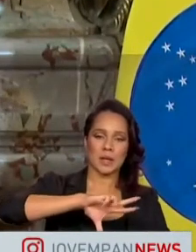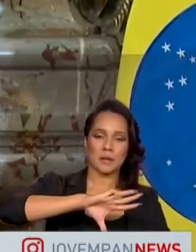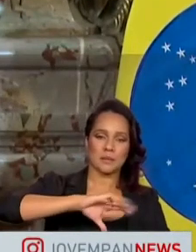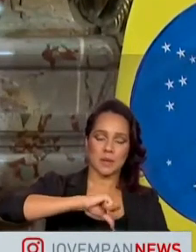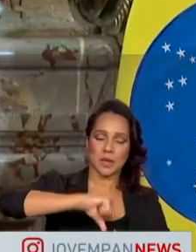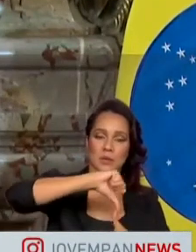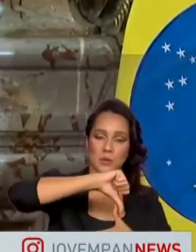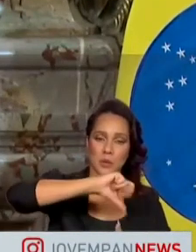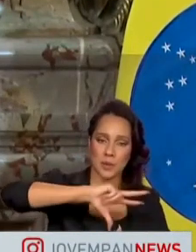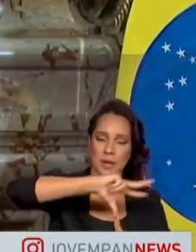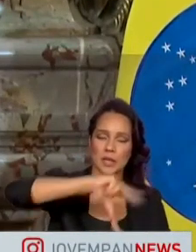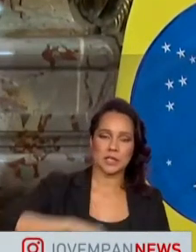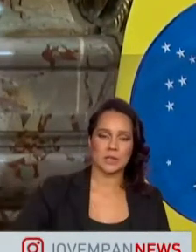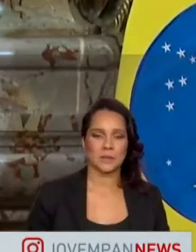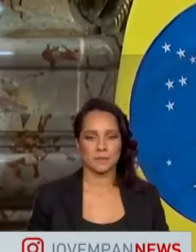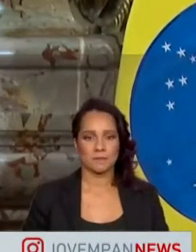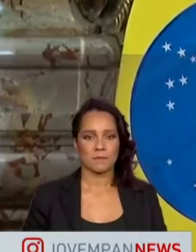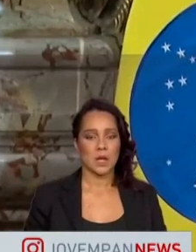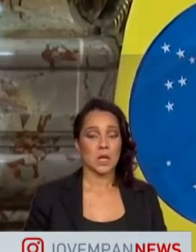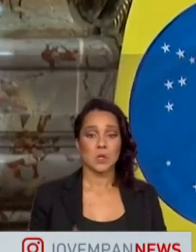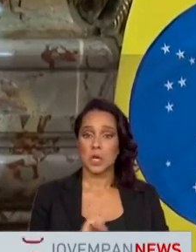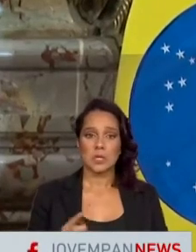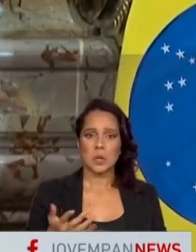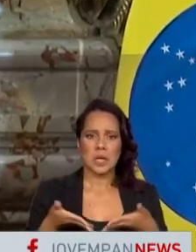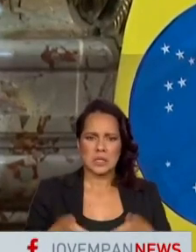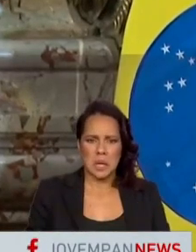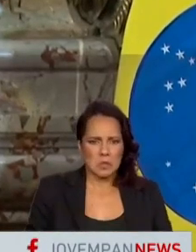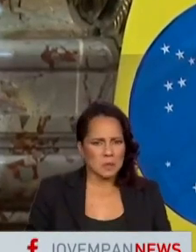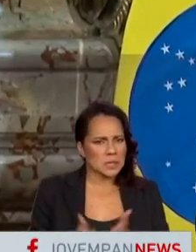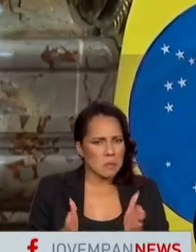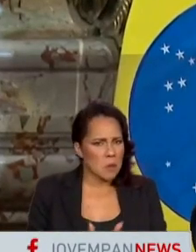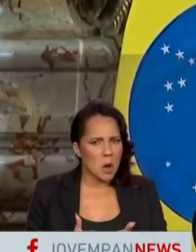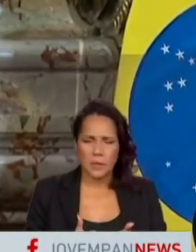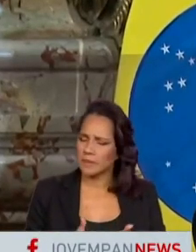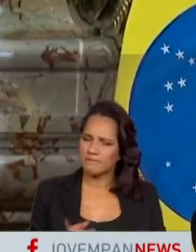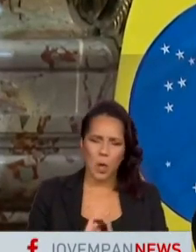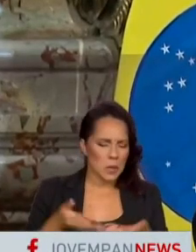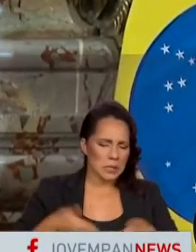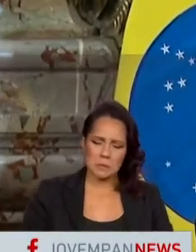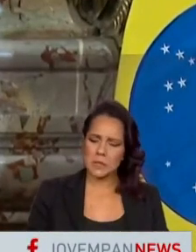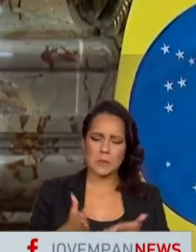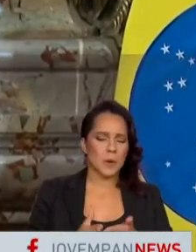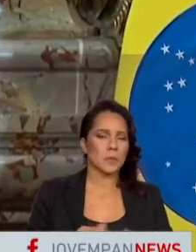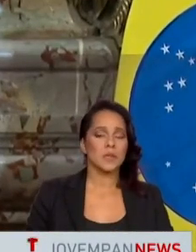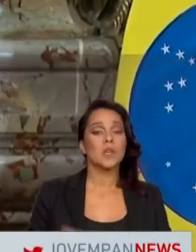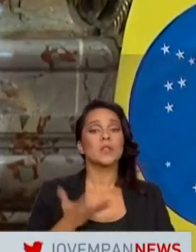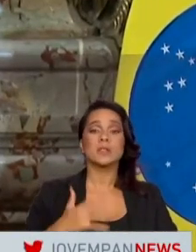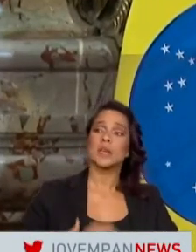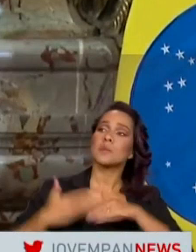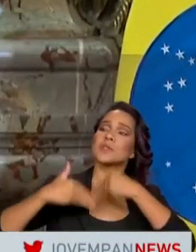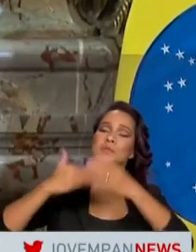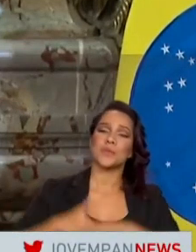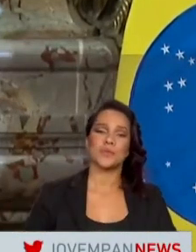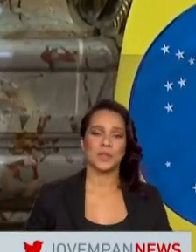o que pode considerar um novo desenvolvimento para a região. Nós não nascemos para ser pobres. Não nascemos para ser pobres. Nós queremos ser